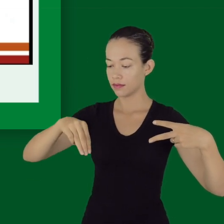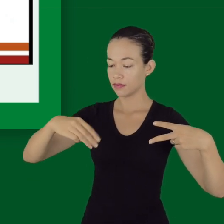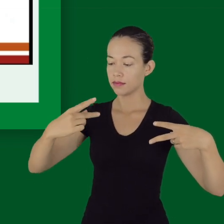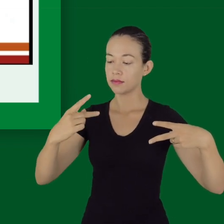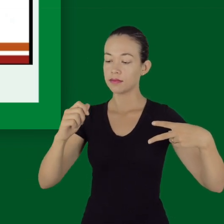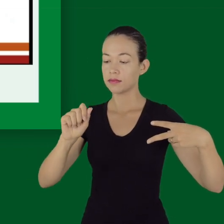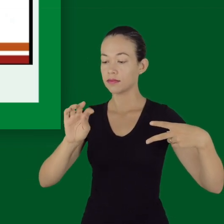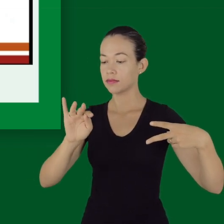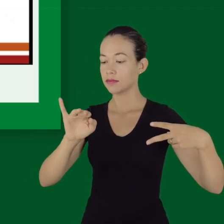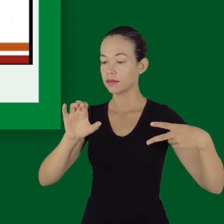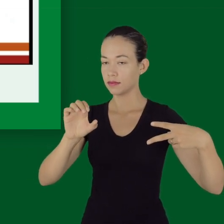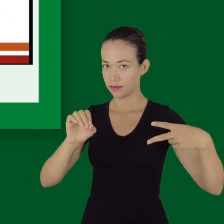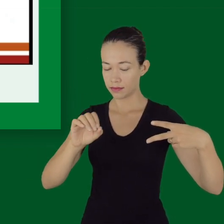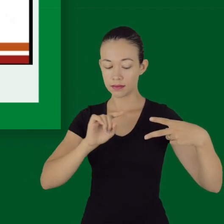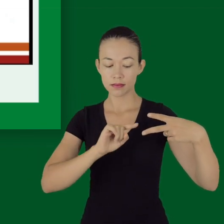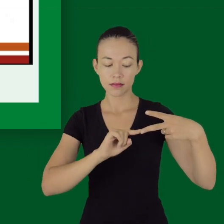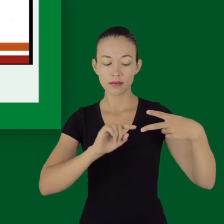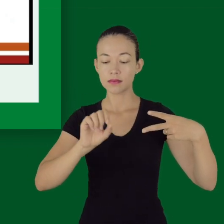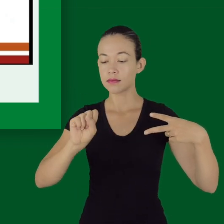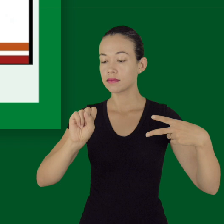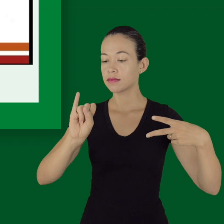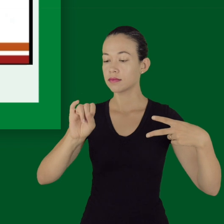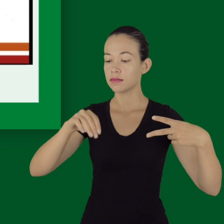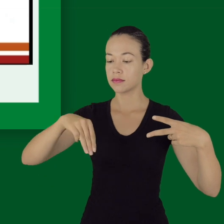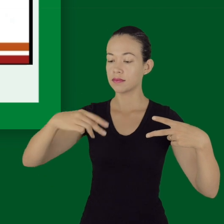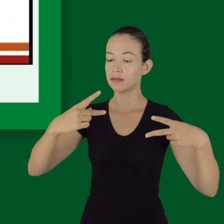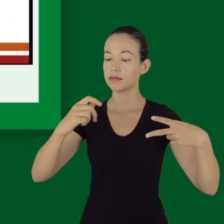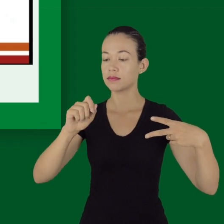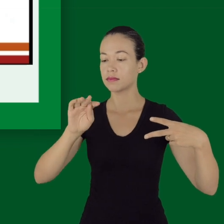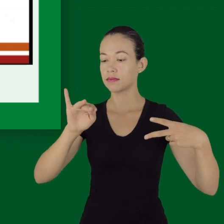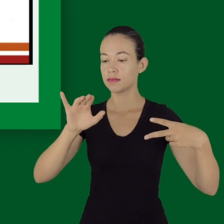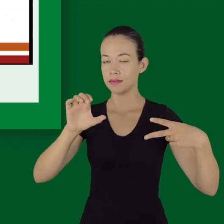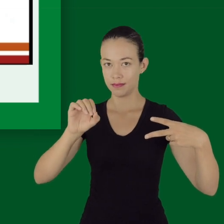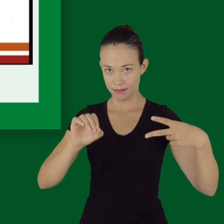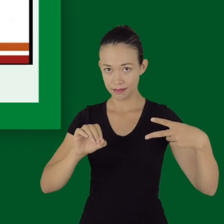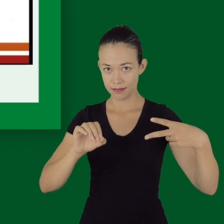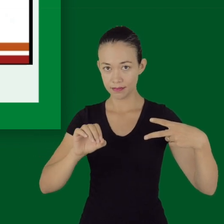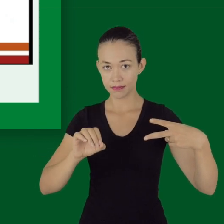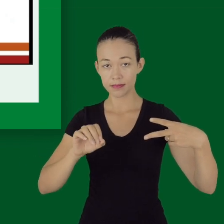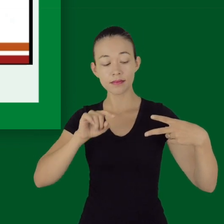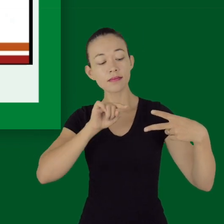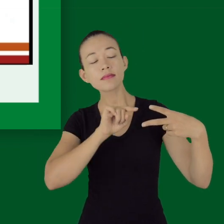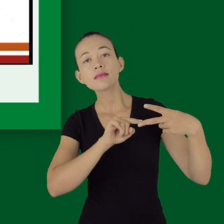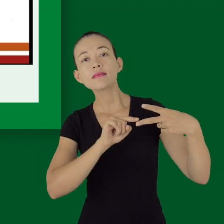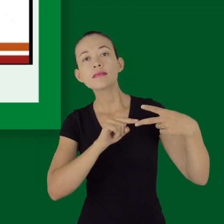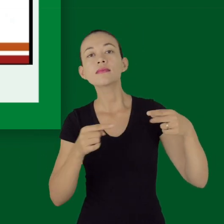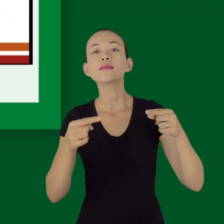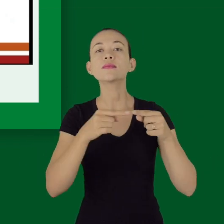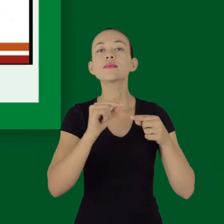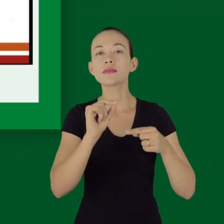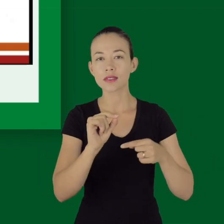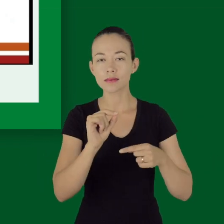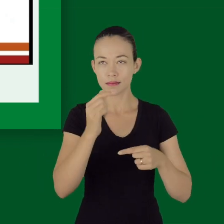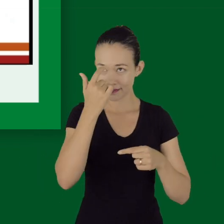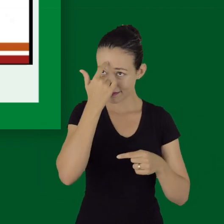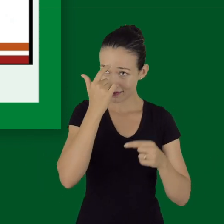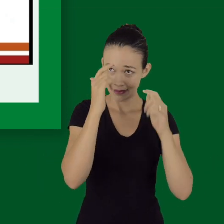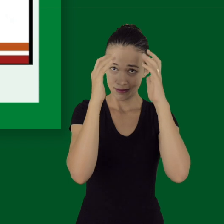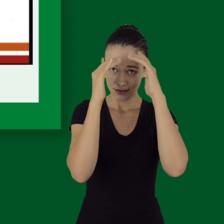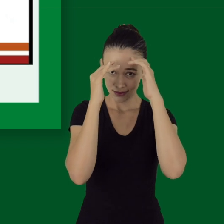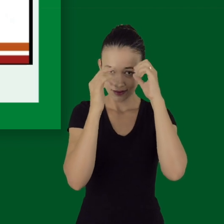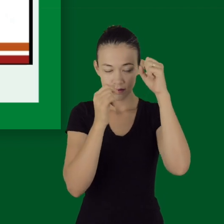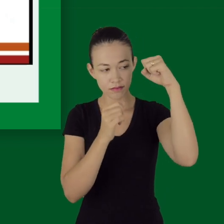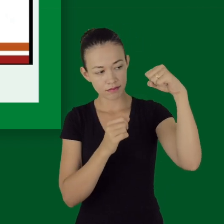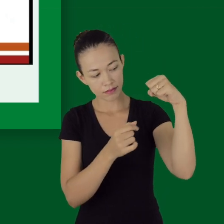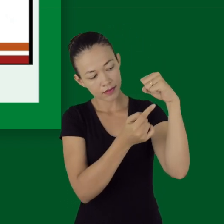resposta simpática. Né? A resposta simpática, o nervo vago ao longo da coluna, e ele tem aí a sua correspondência muito intensa em relação